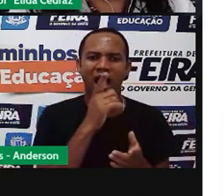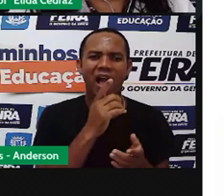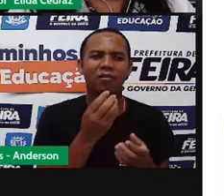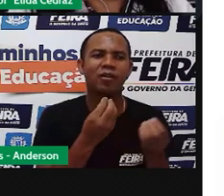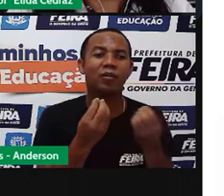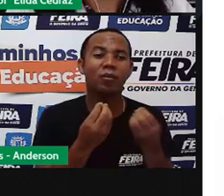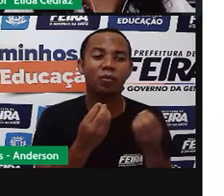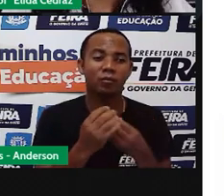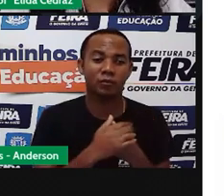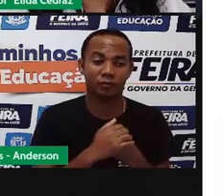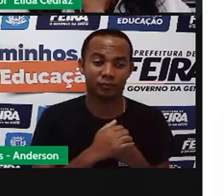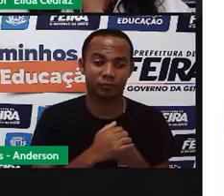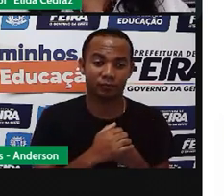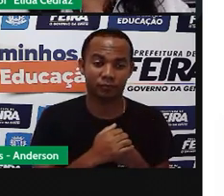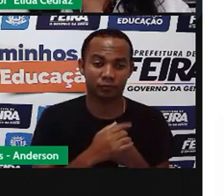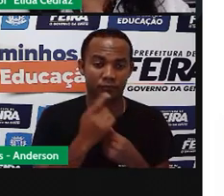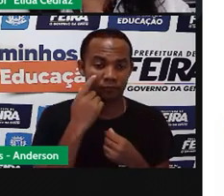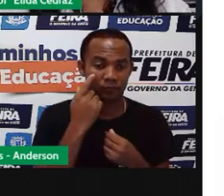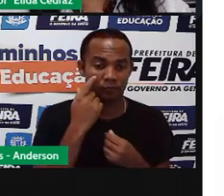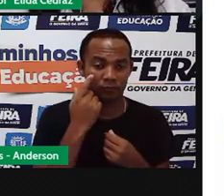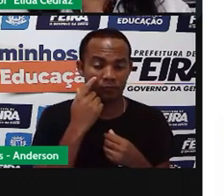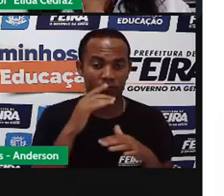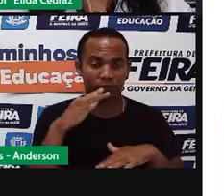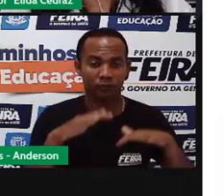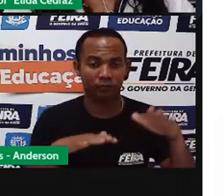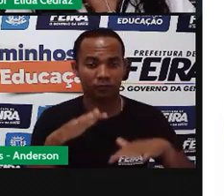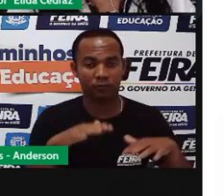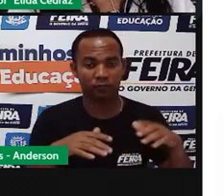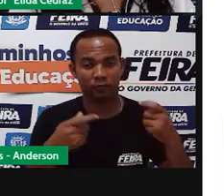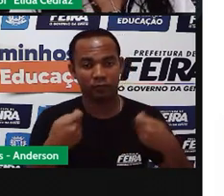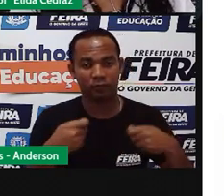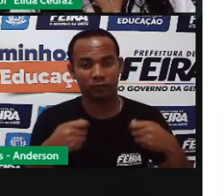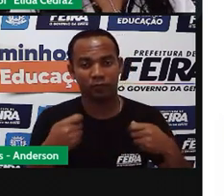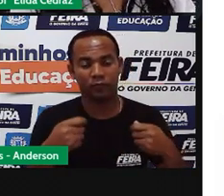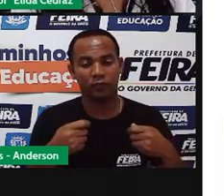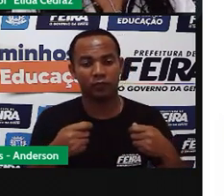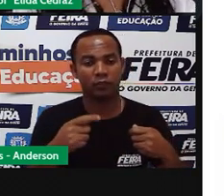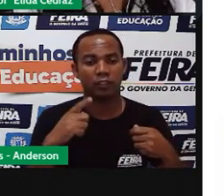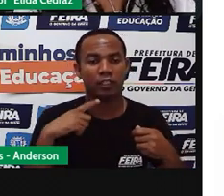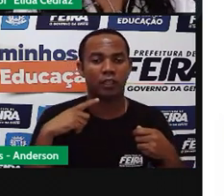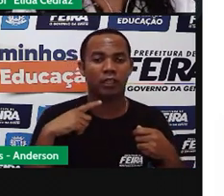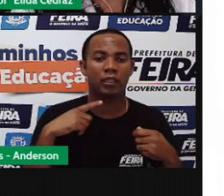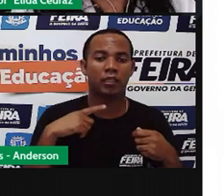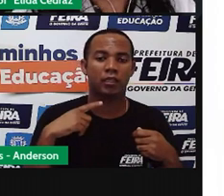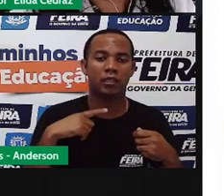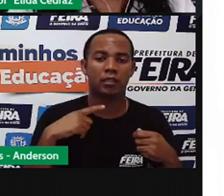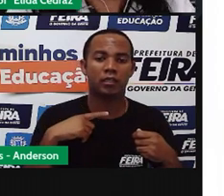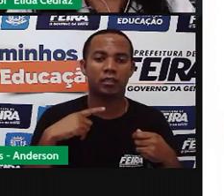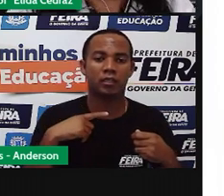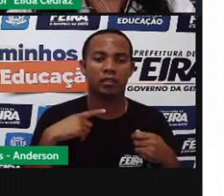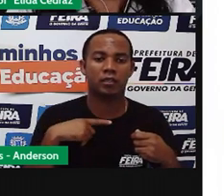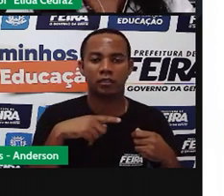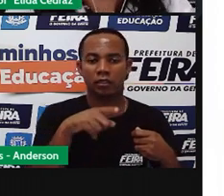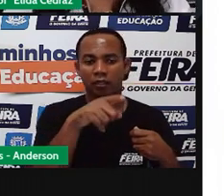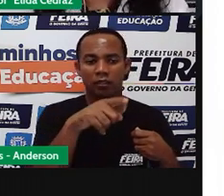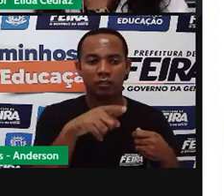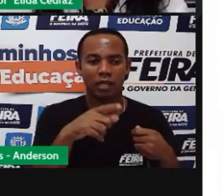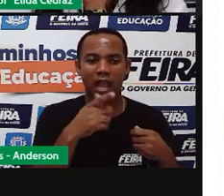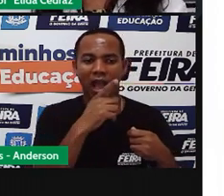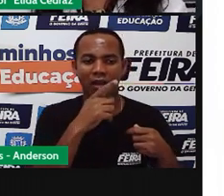gente faz? Às vezes a gente precisa saber quantos litros, quanto de líquido cabe numa piscina de